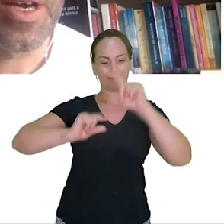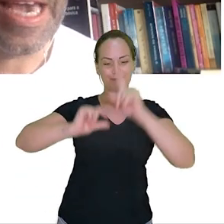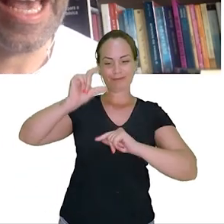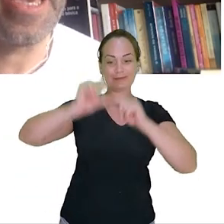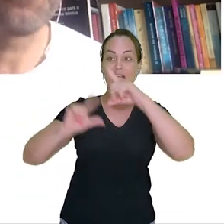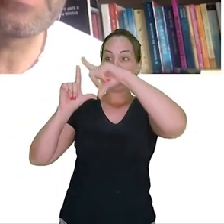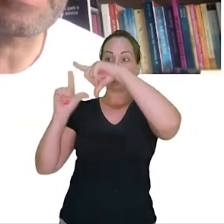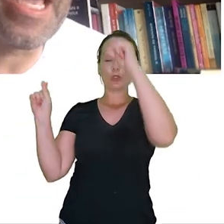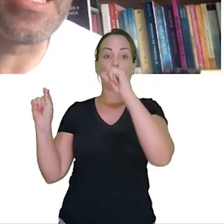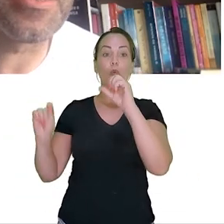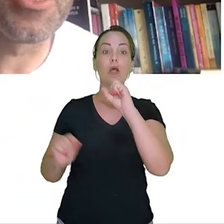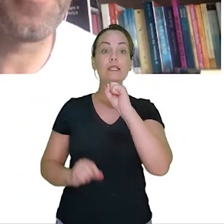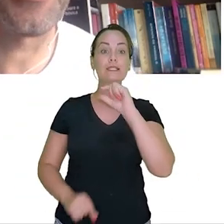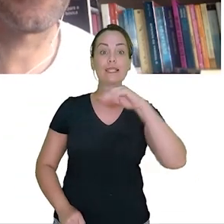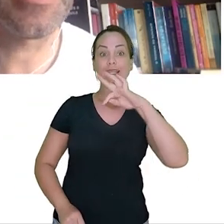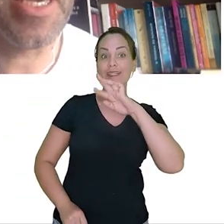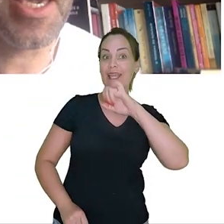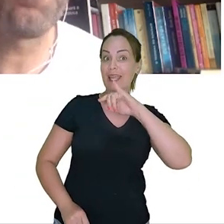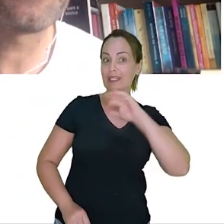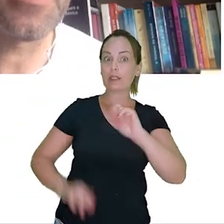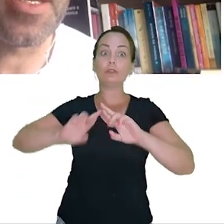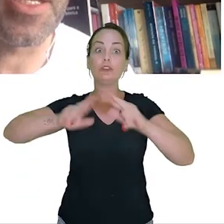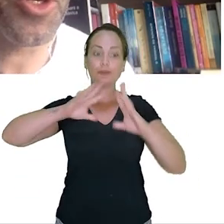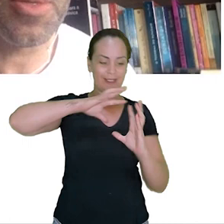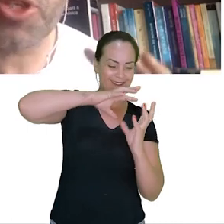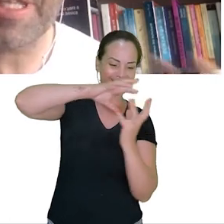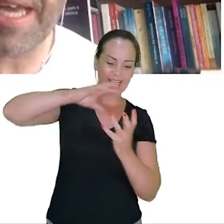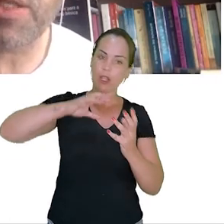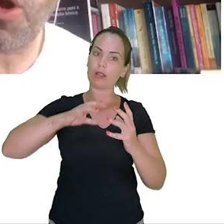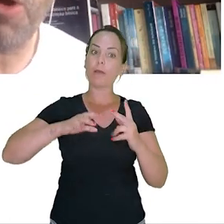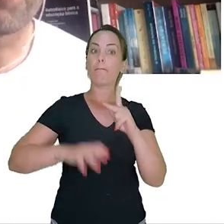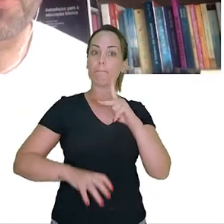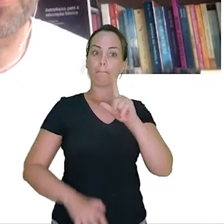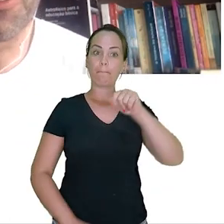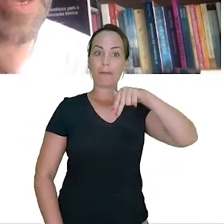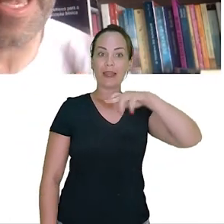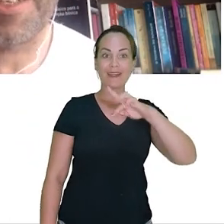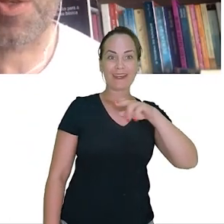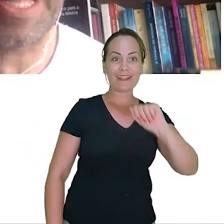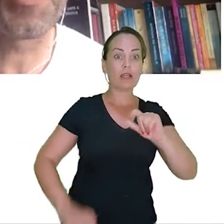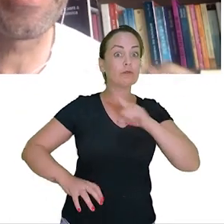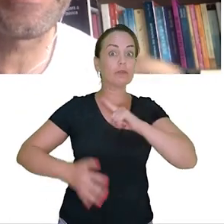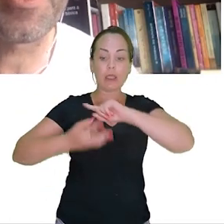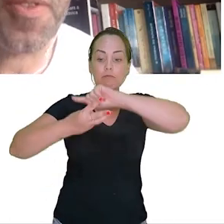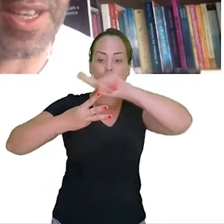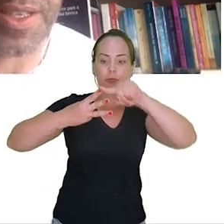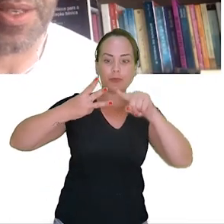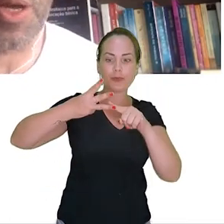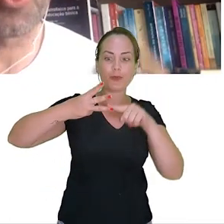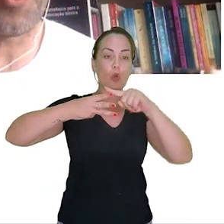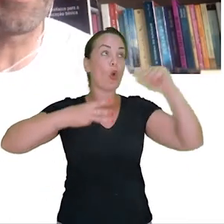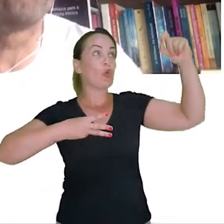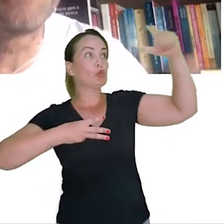Lua, ela é um satélite, diferente da Terra, que é um planeta. Então, nós temos três corpos diferentes, com naturezas